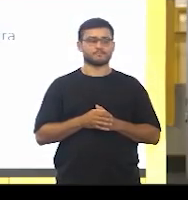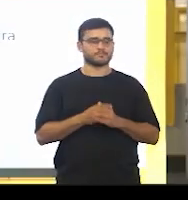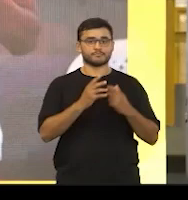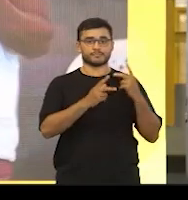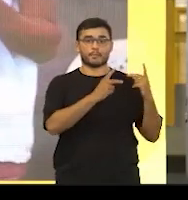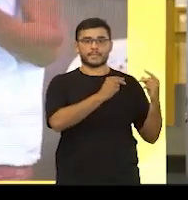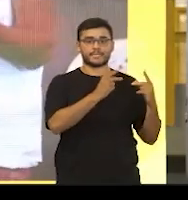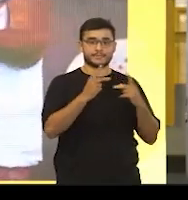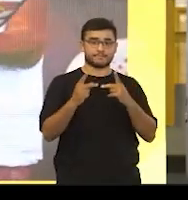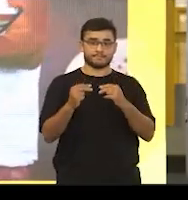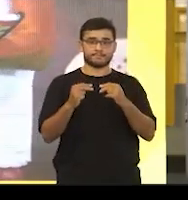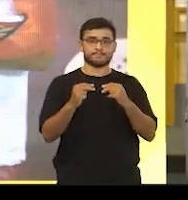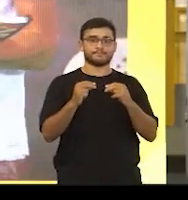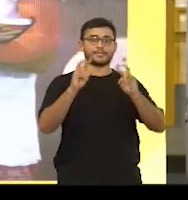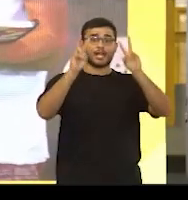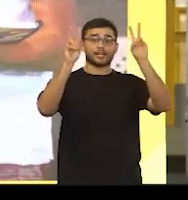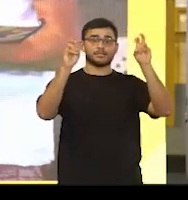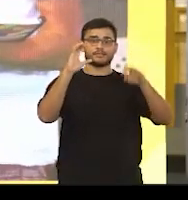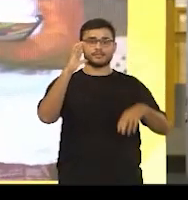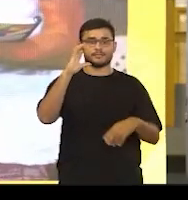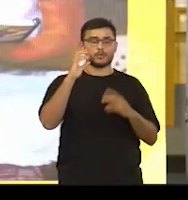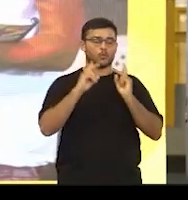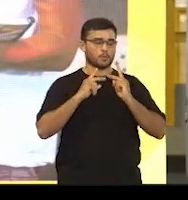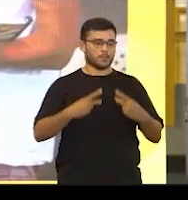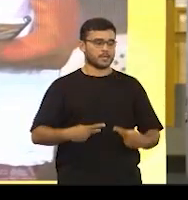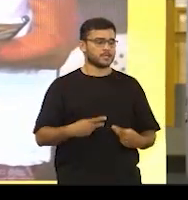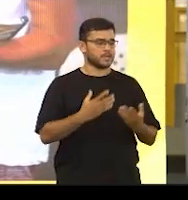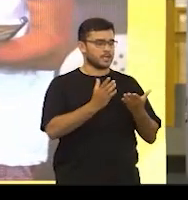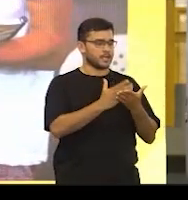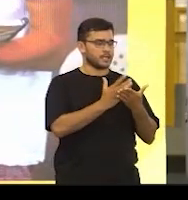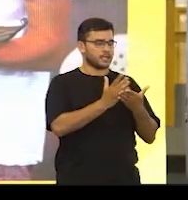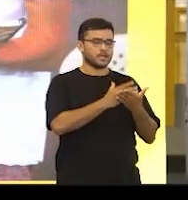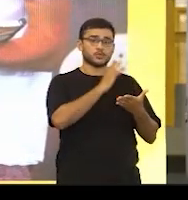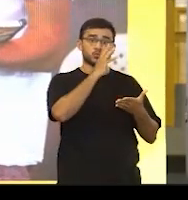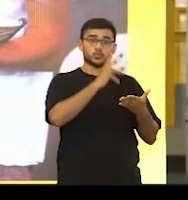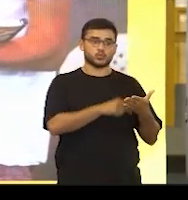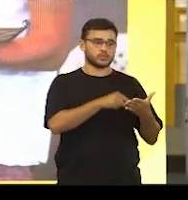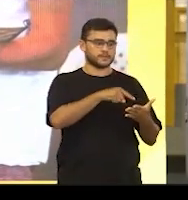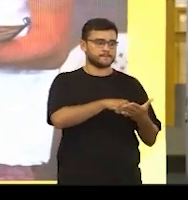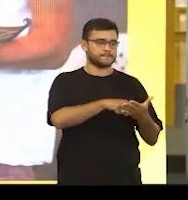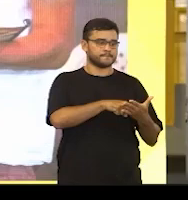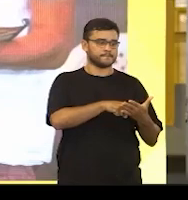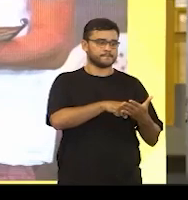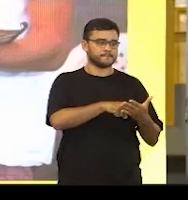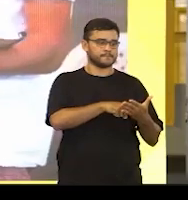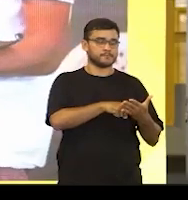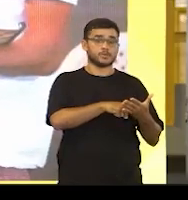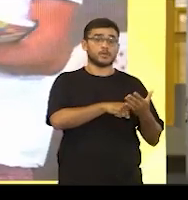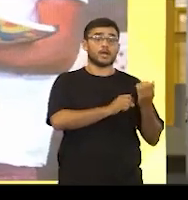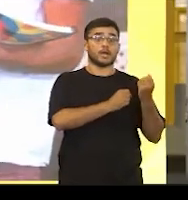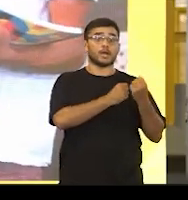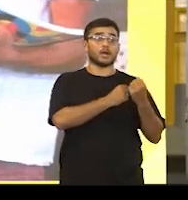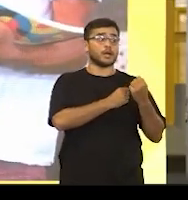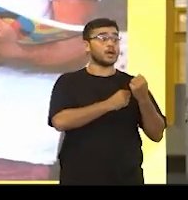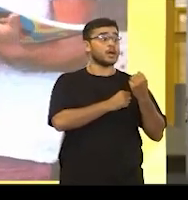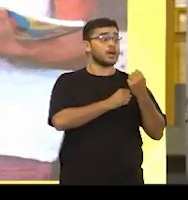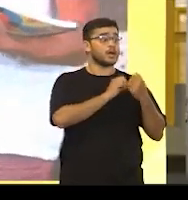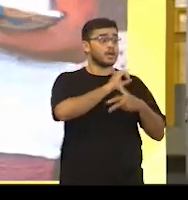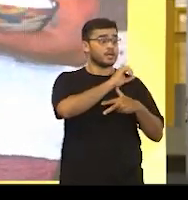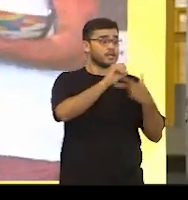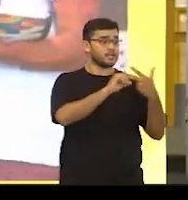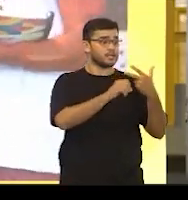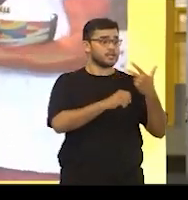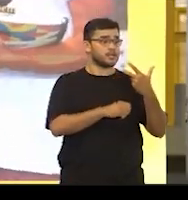Nesse material vocês vão encontrar todas as questões por habilidade do Enem de 2015 a 2022,